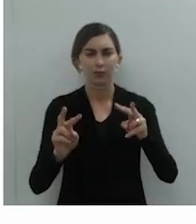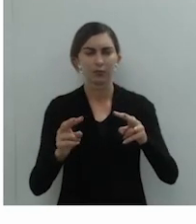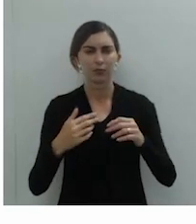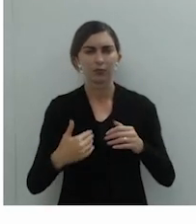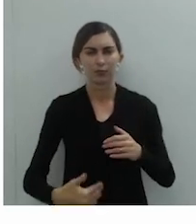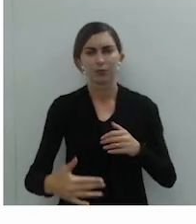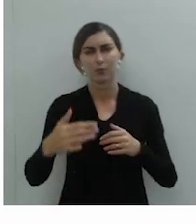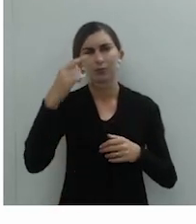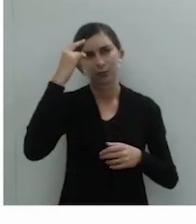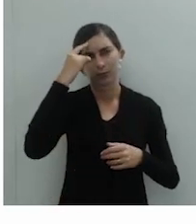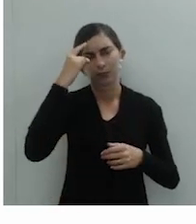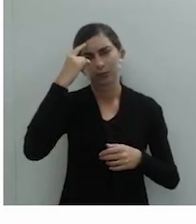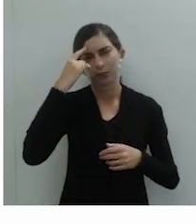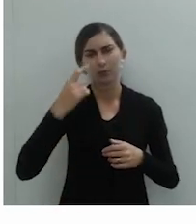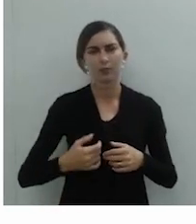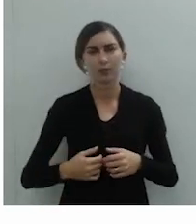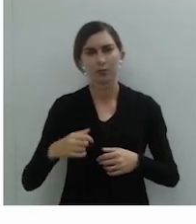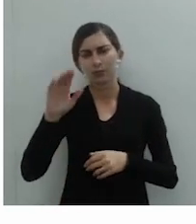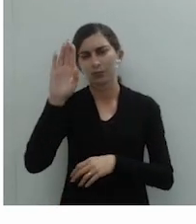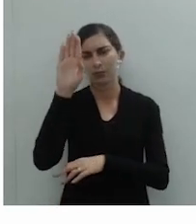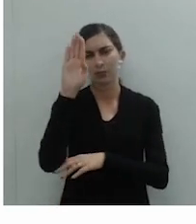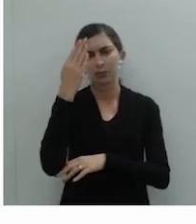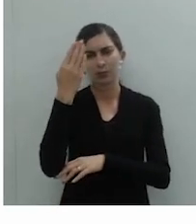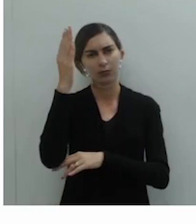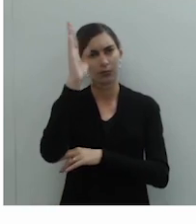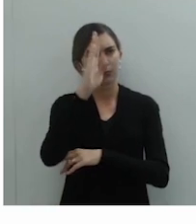vamos pensar no pau-brasil.